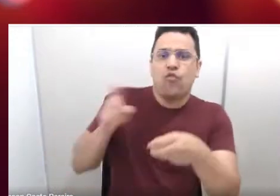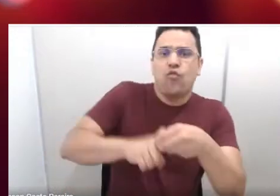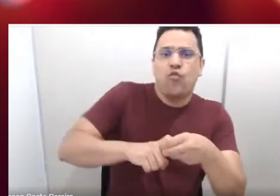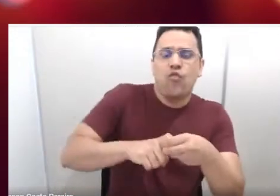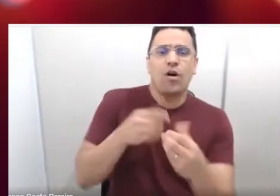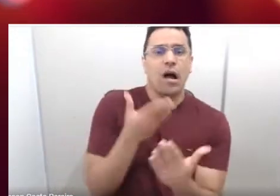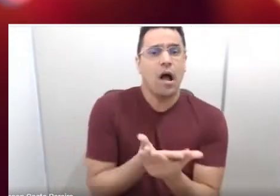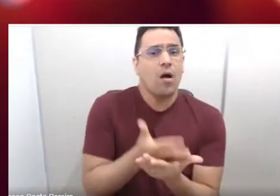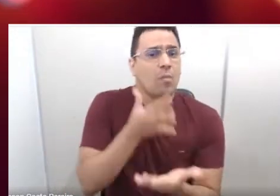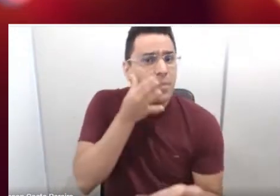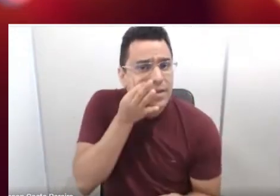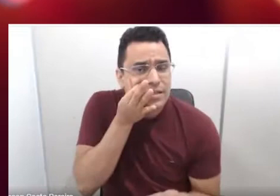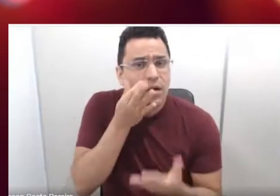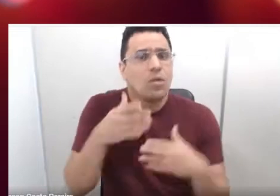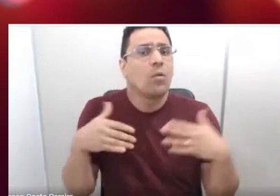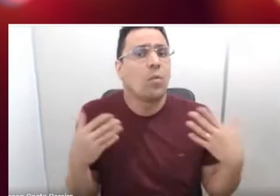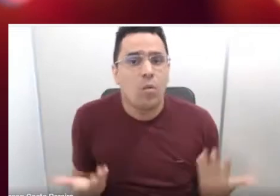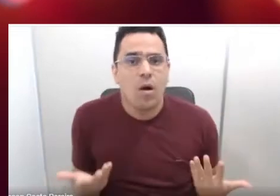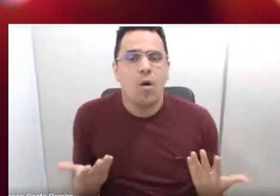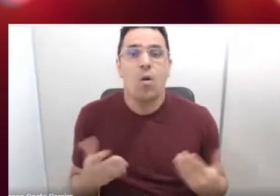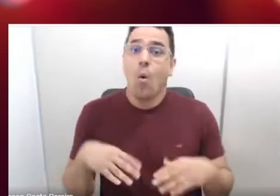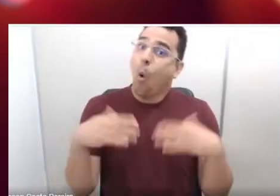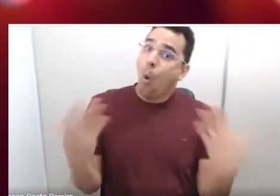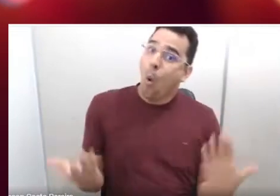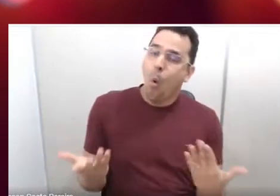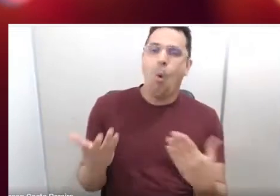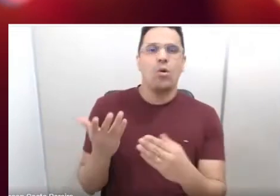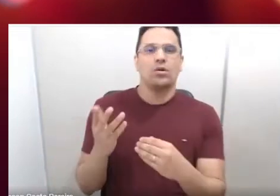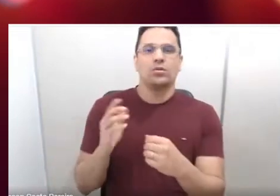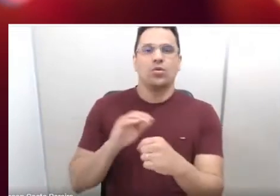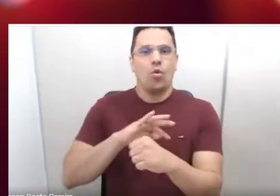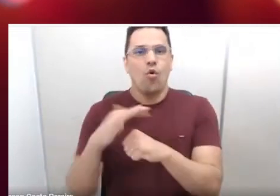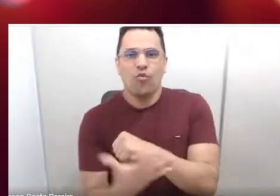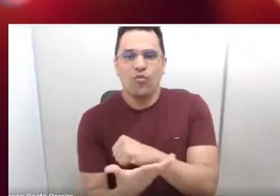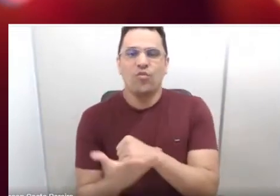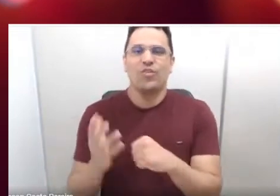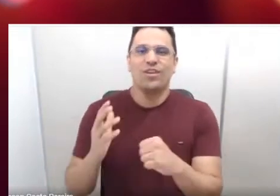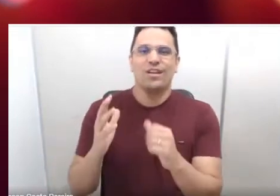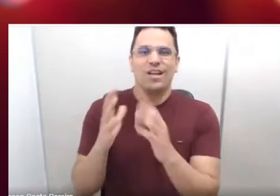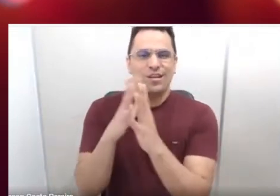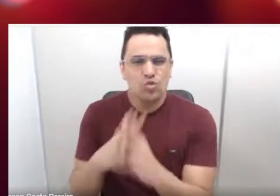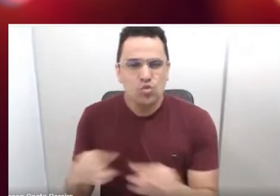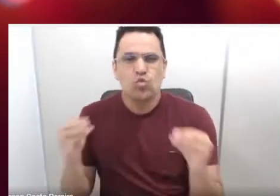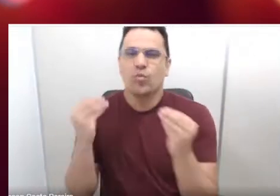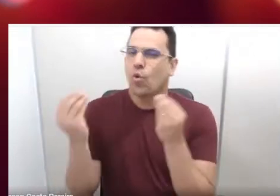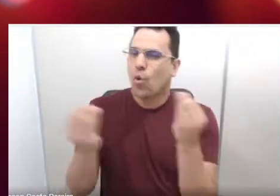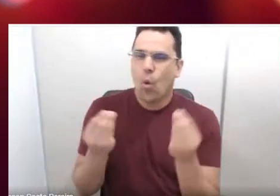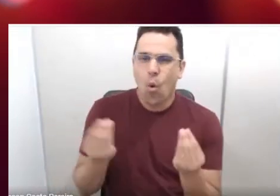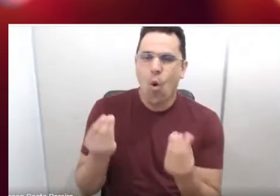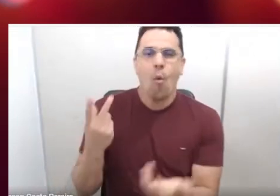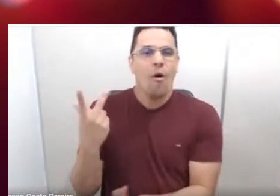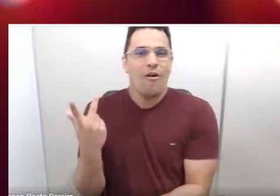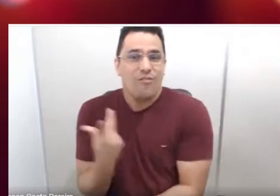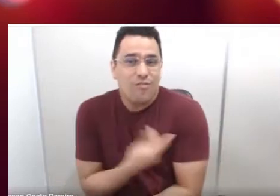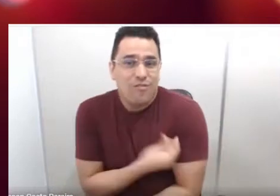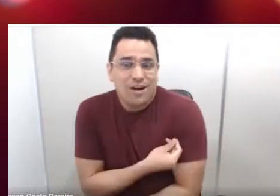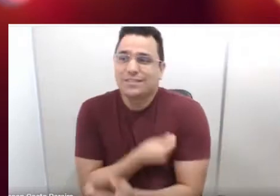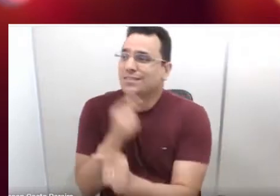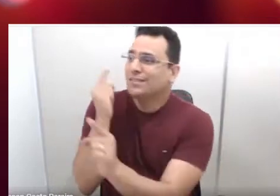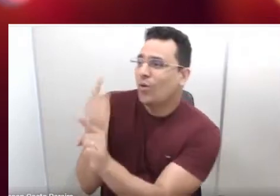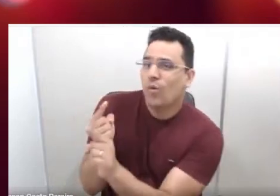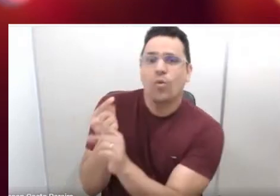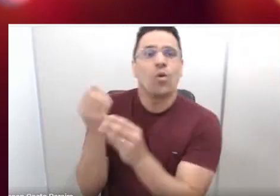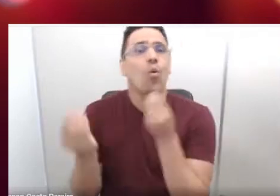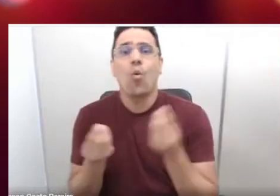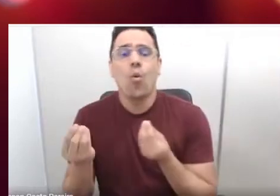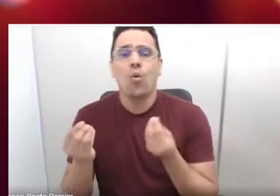saber quando ia ter uma cura para o Covid, né, então, e aí nisso, sobretudo falando enquanto